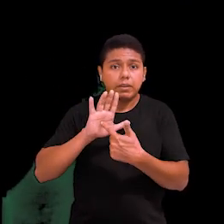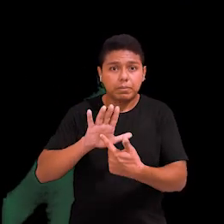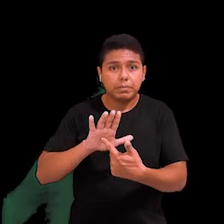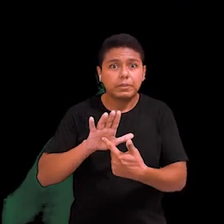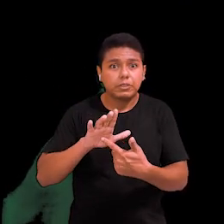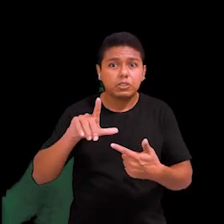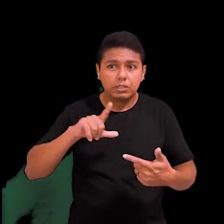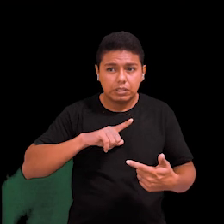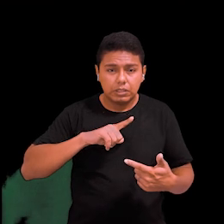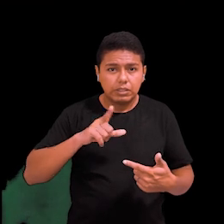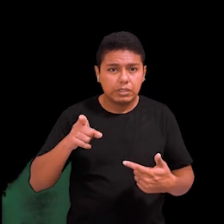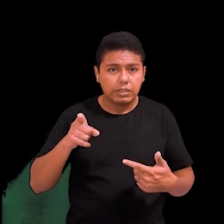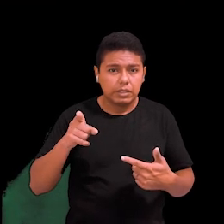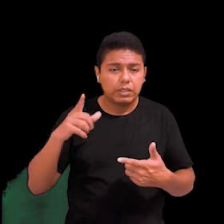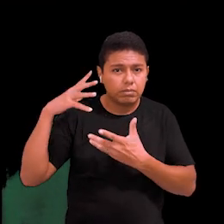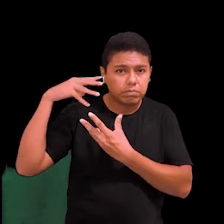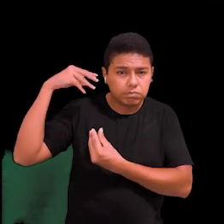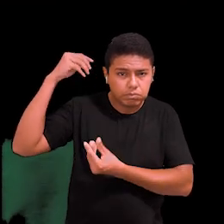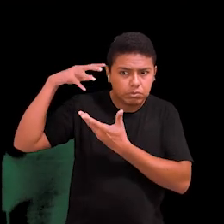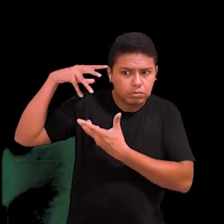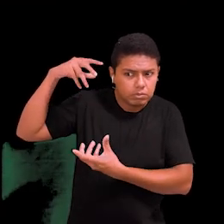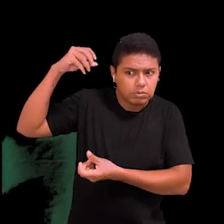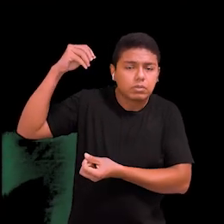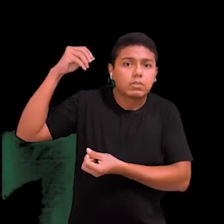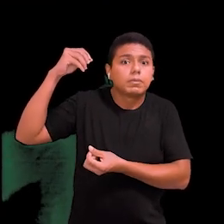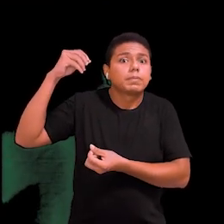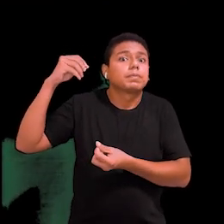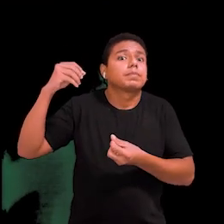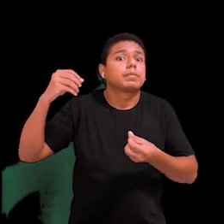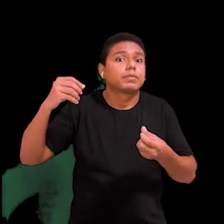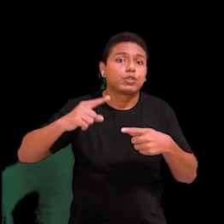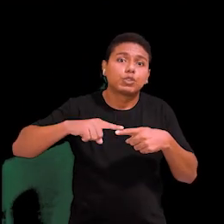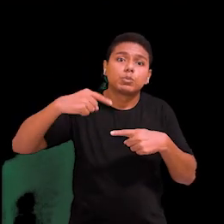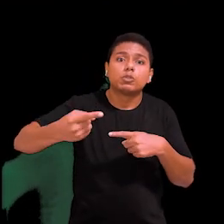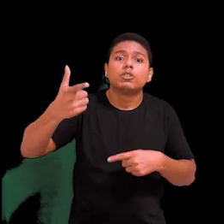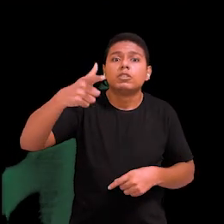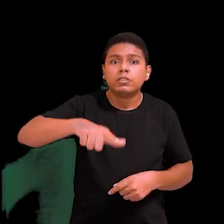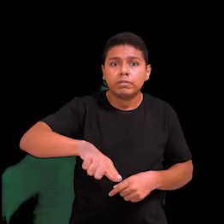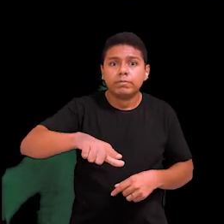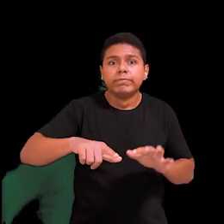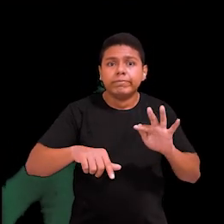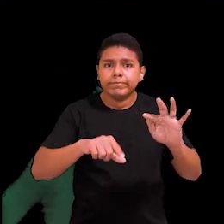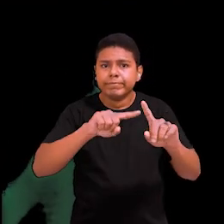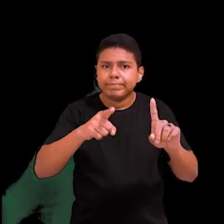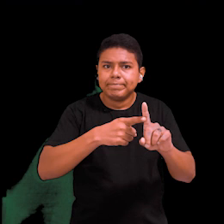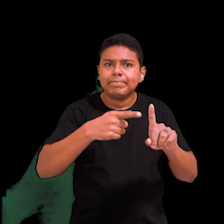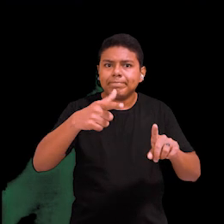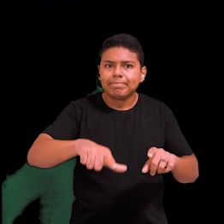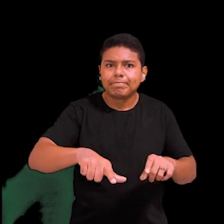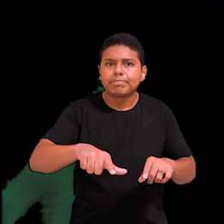Então, a puérpera que apresentou psicose puerperal durante uma gestação, a chance dela